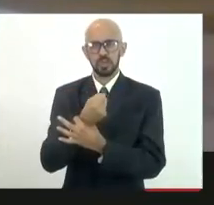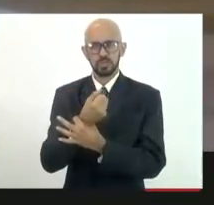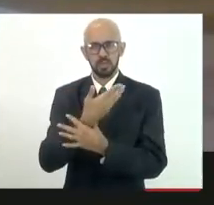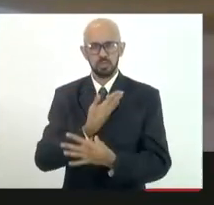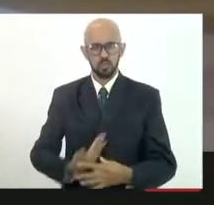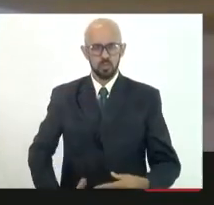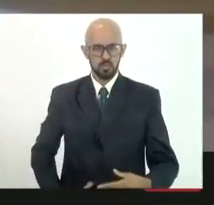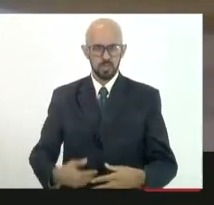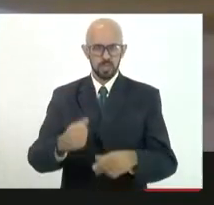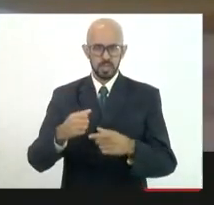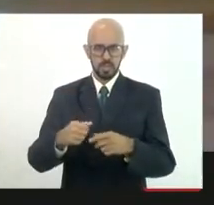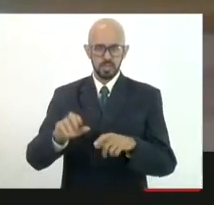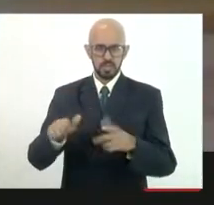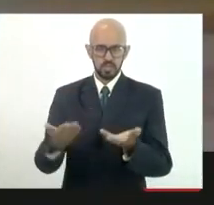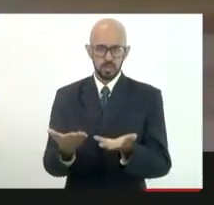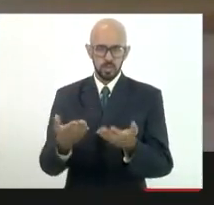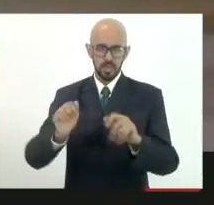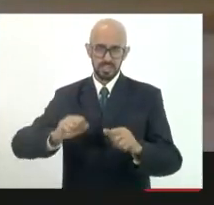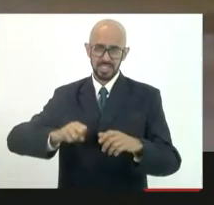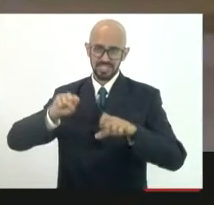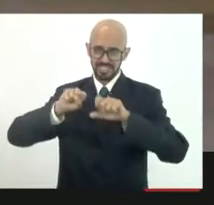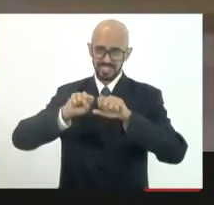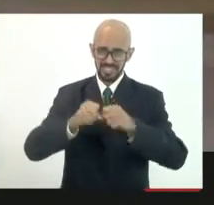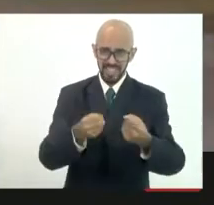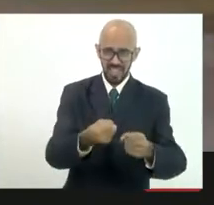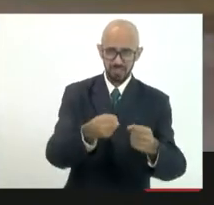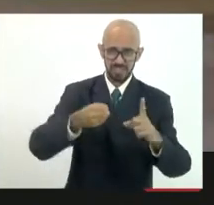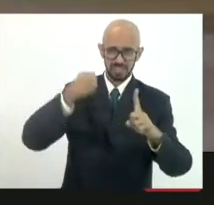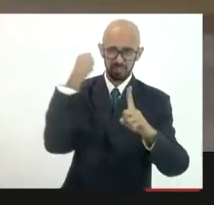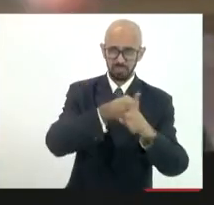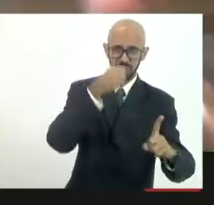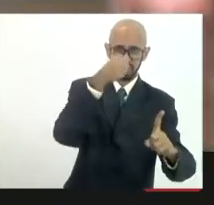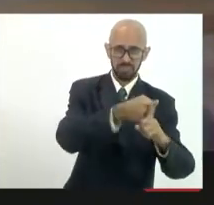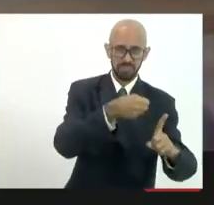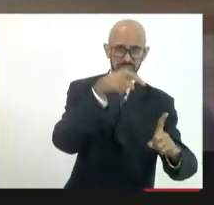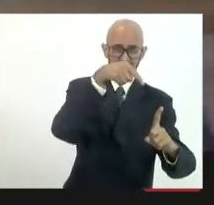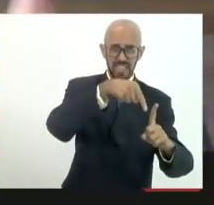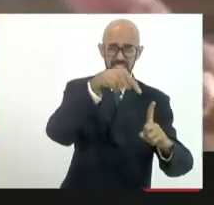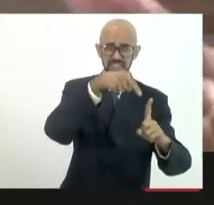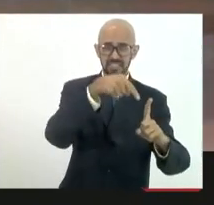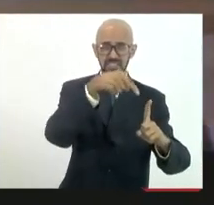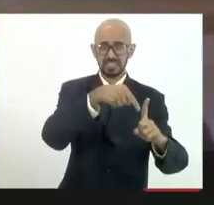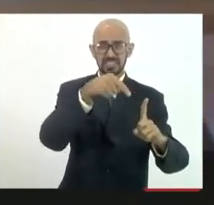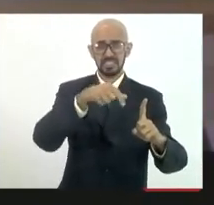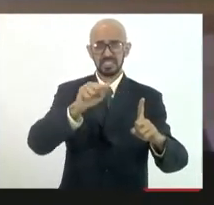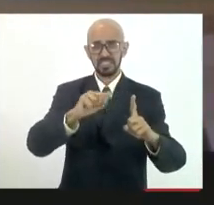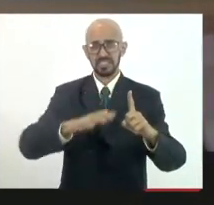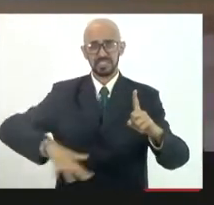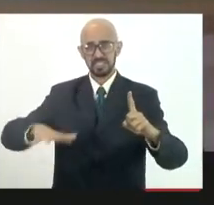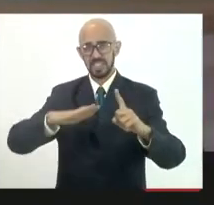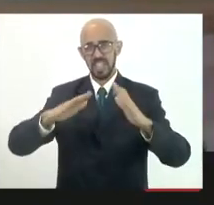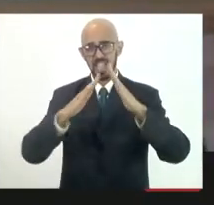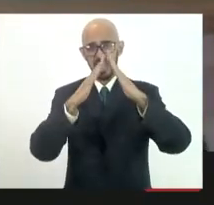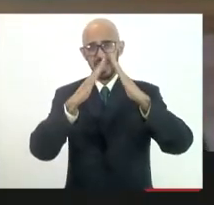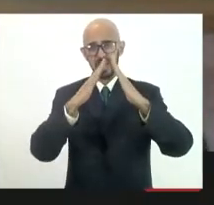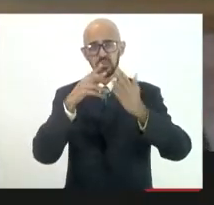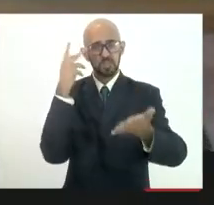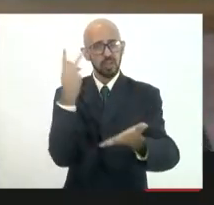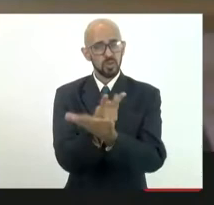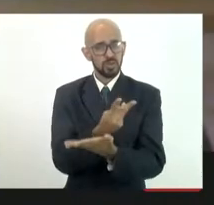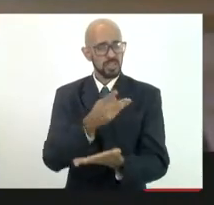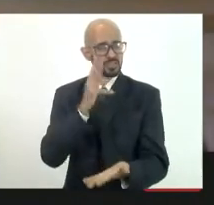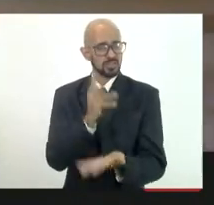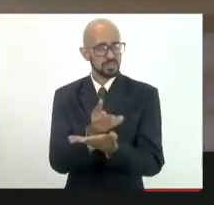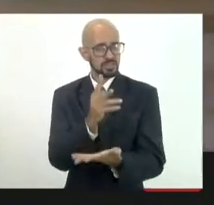os ataques aos terreiros se faz de uma forma muito ostensiva e direta, né? E na